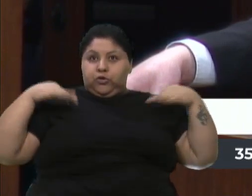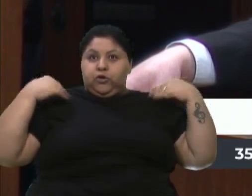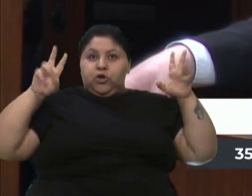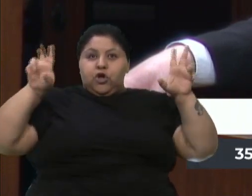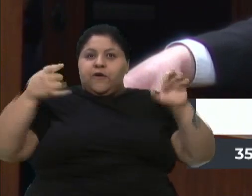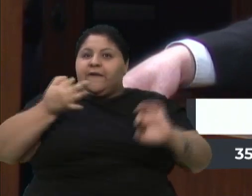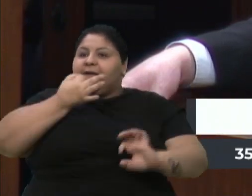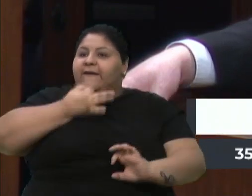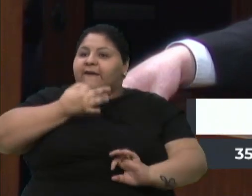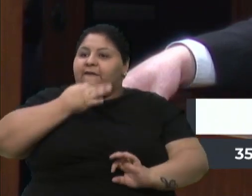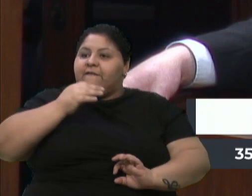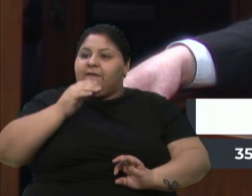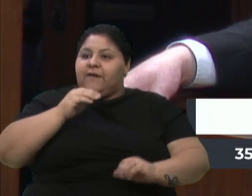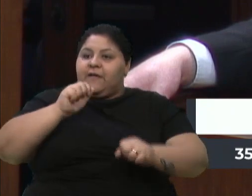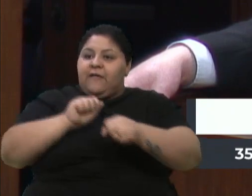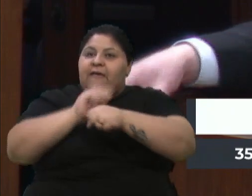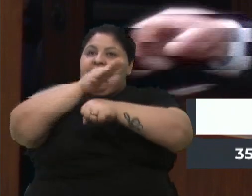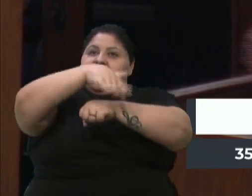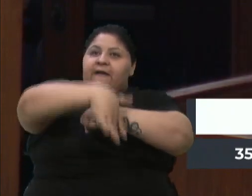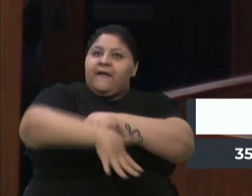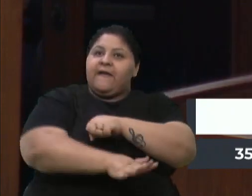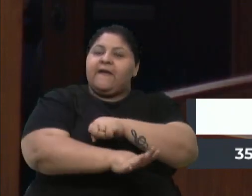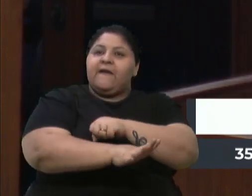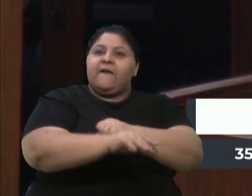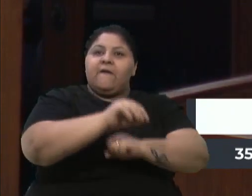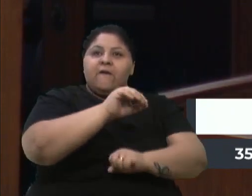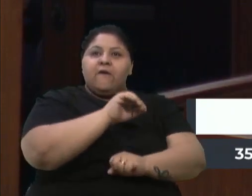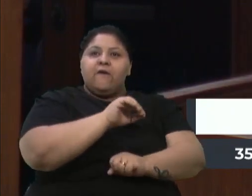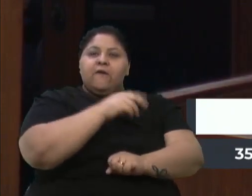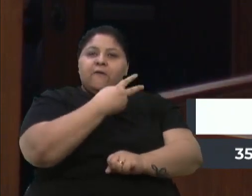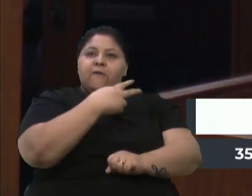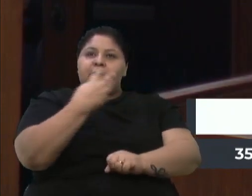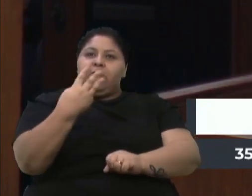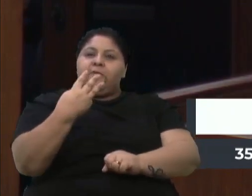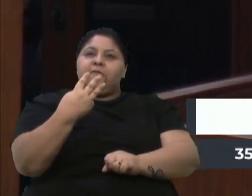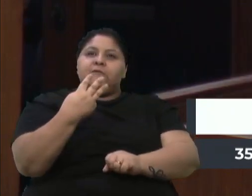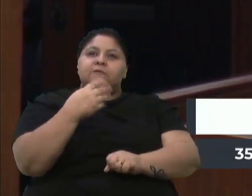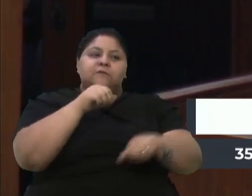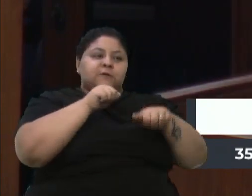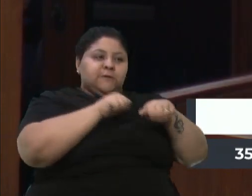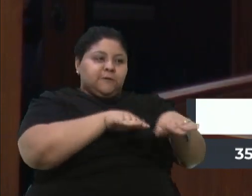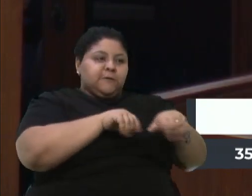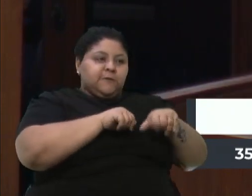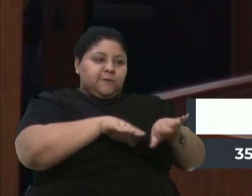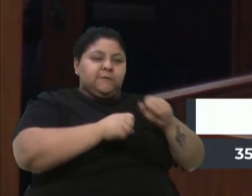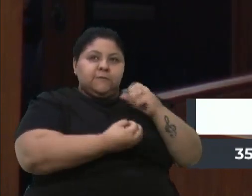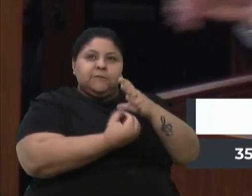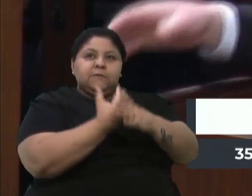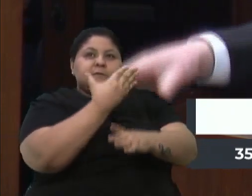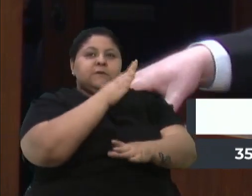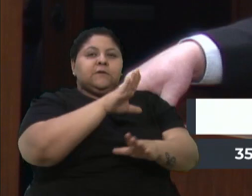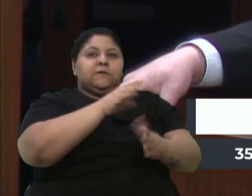Galópolis. 23/9, o lançamento do concurso do clique fotográfico. Dia